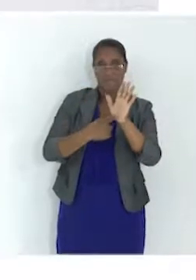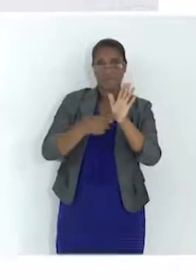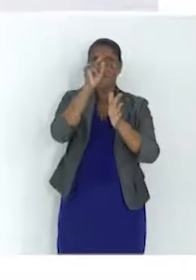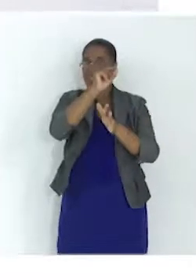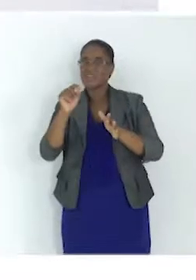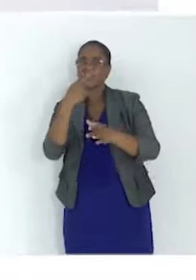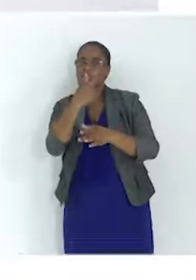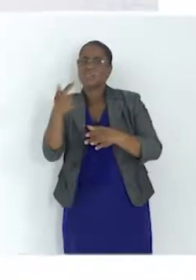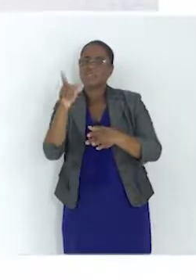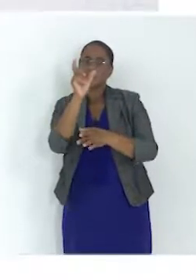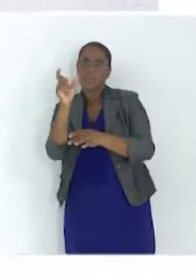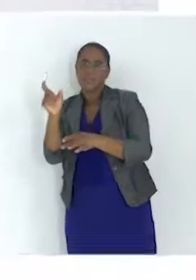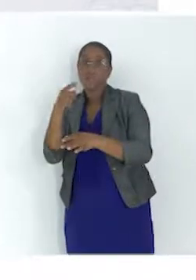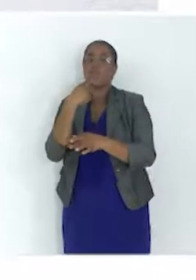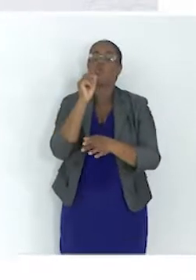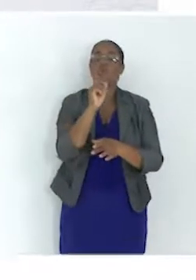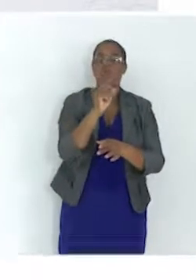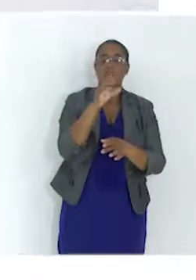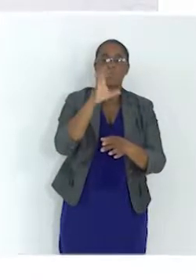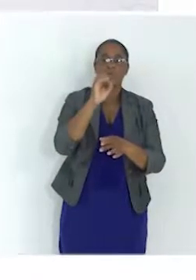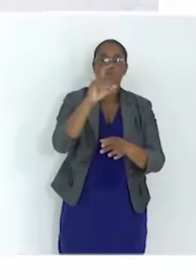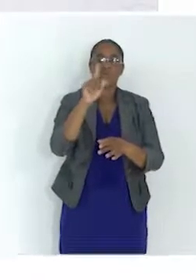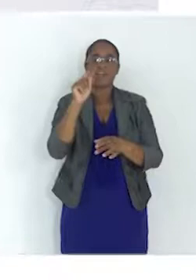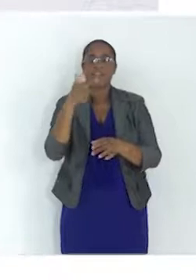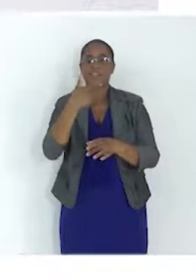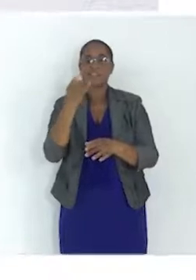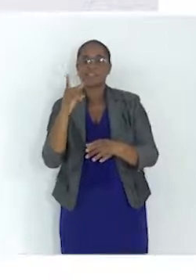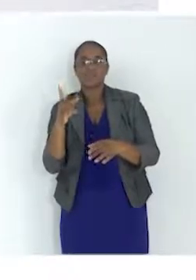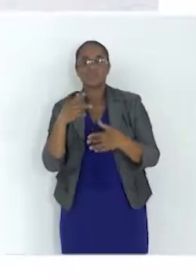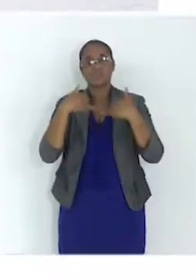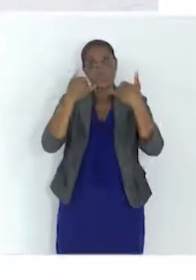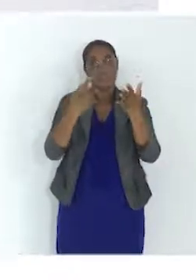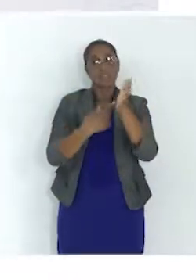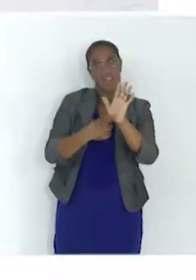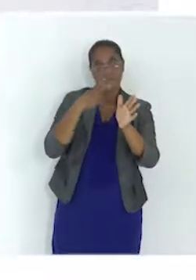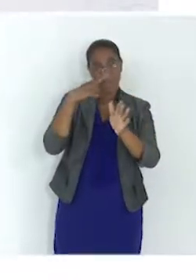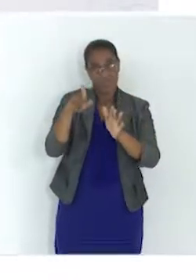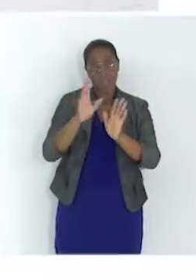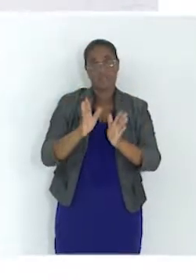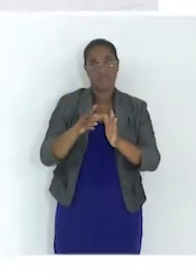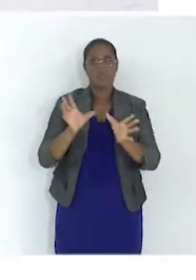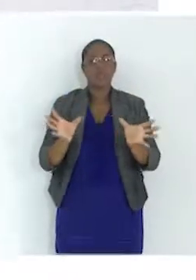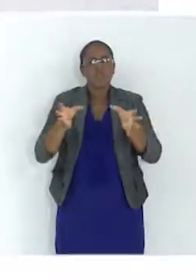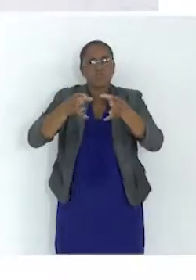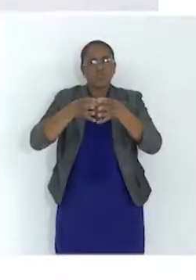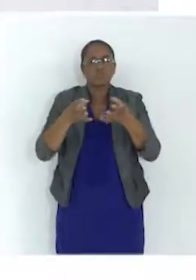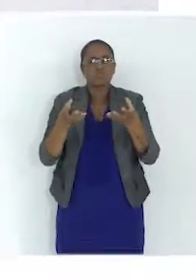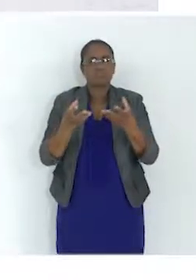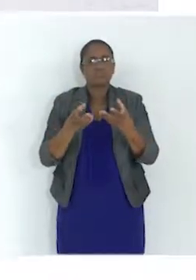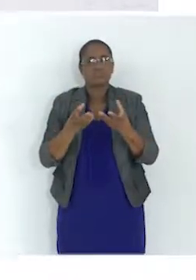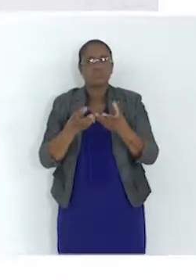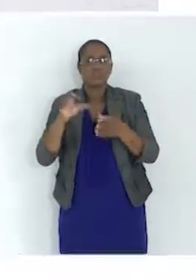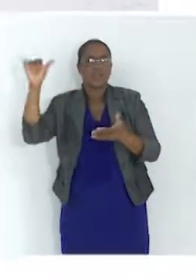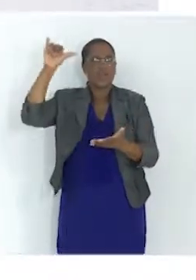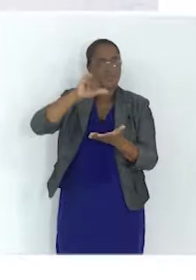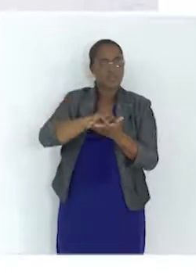Seguindo o exemplo, vocês já têm um exemplo. Conjunto de aviões, vocês têm ali o número 1. O número,